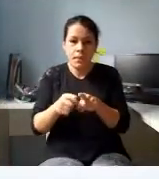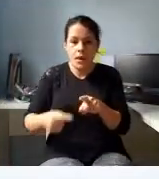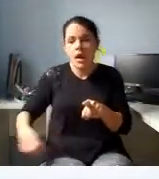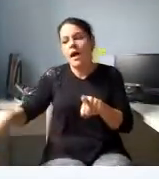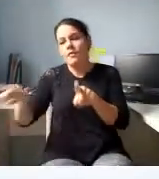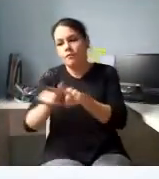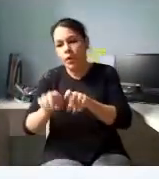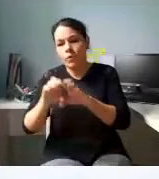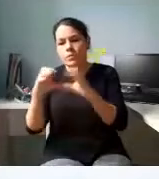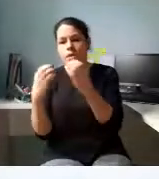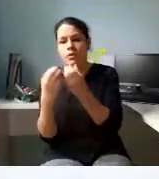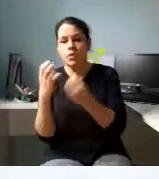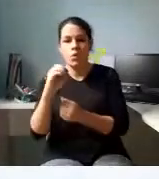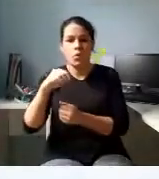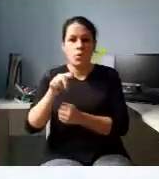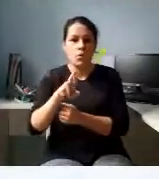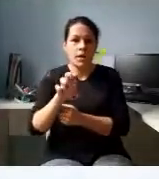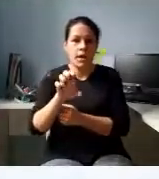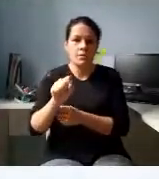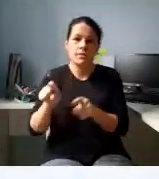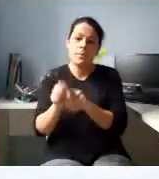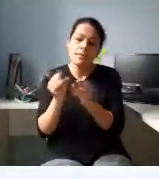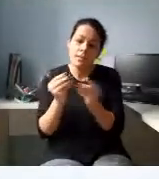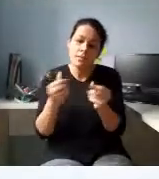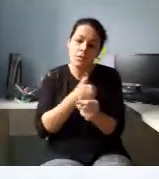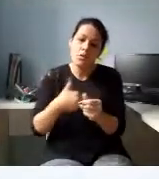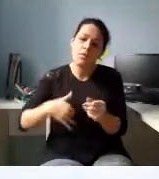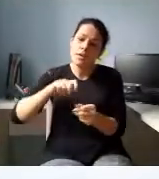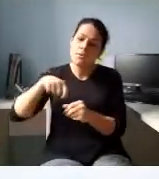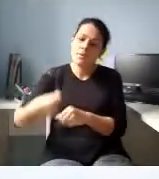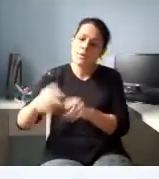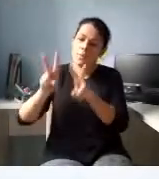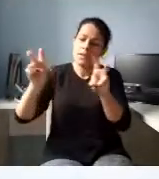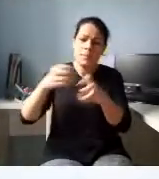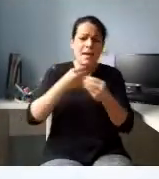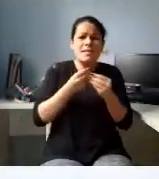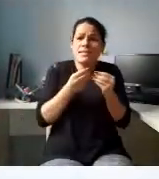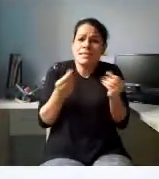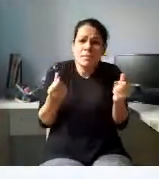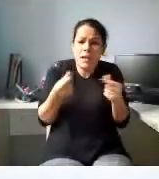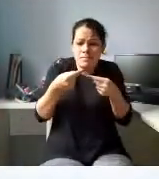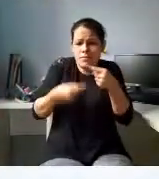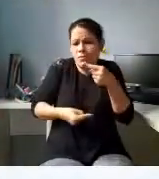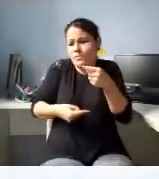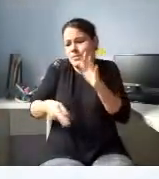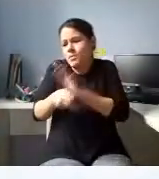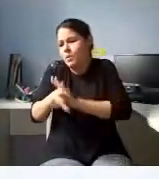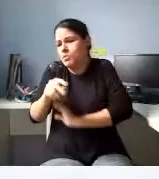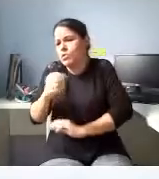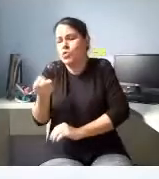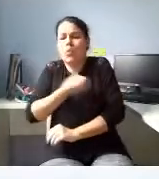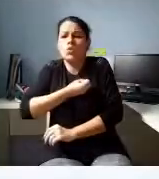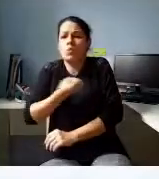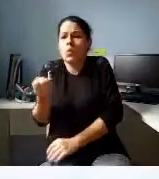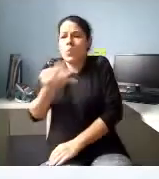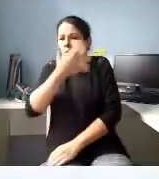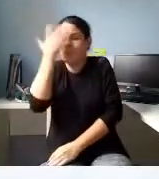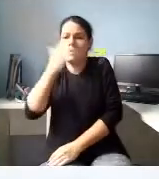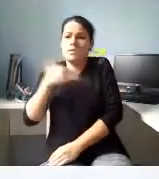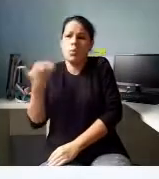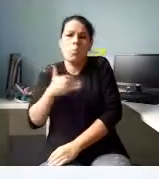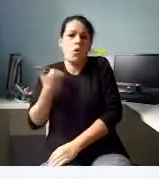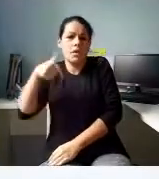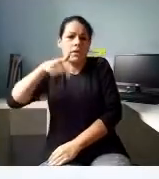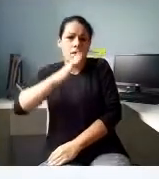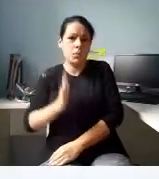Congresso e a sensibilidade do governo em relação a isso. E essa sensibilidade não pode estar associada ao número de mortes que vai com crescer ou não vai certeza não. crescer. Com